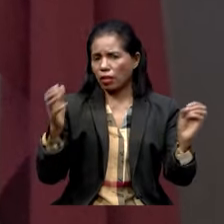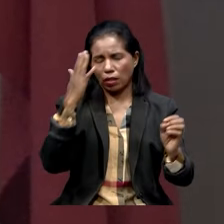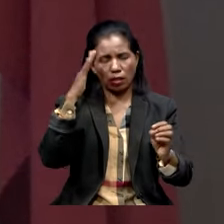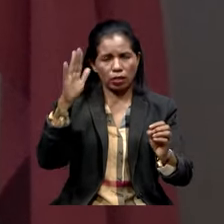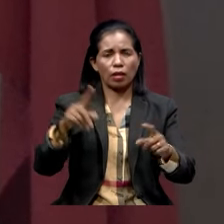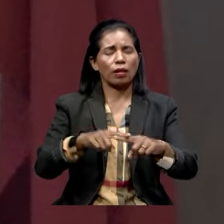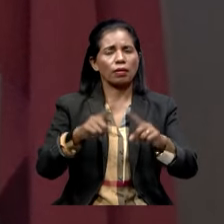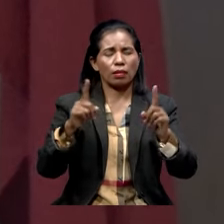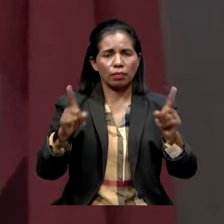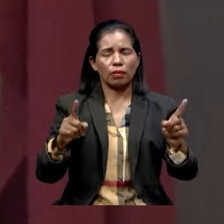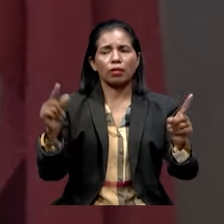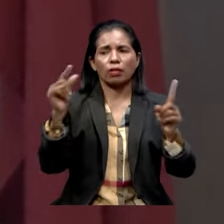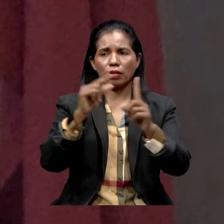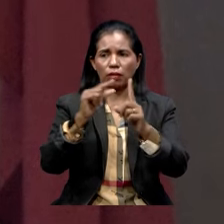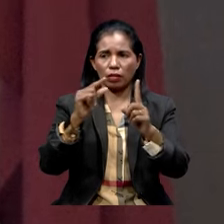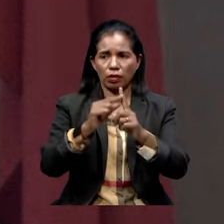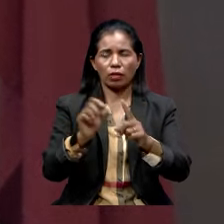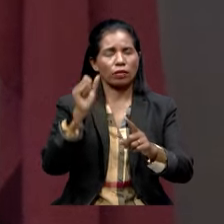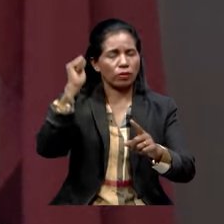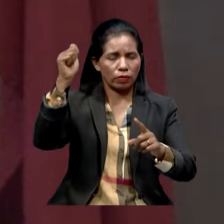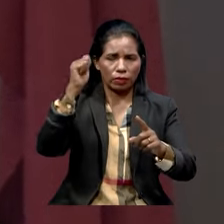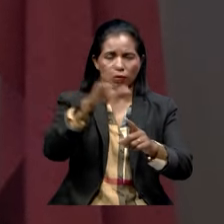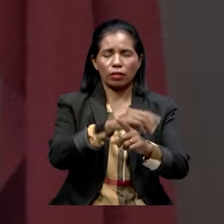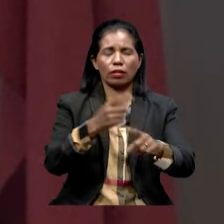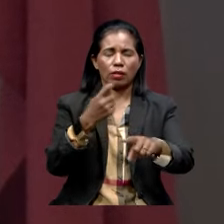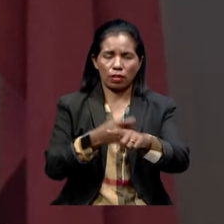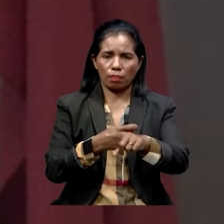mas cujas palavras vivem através do tempo.